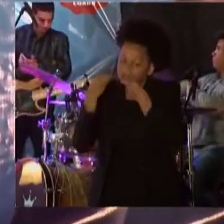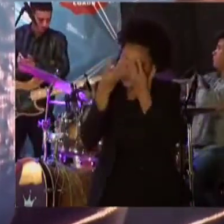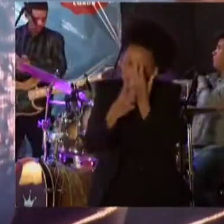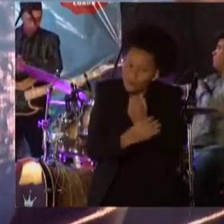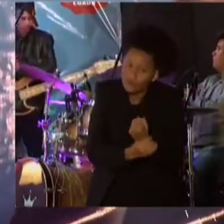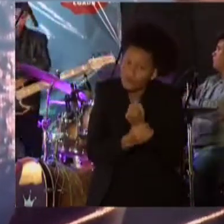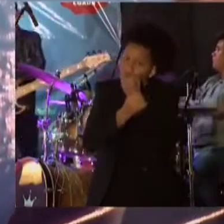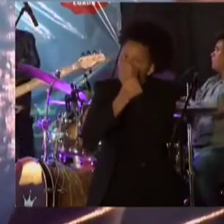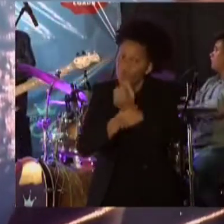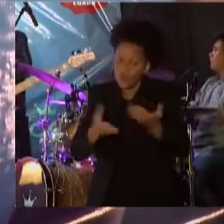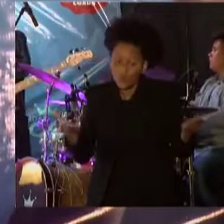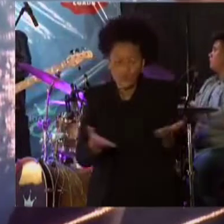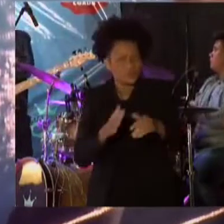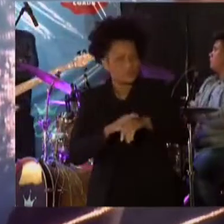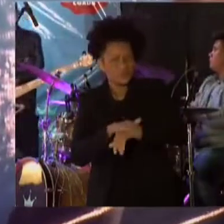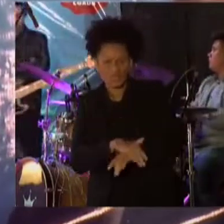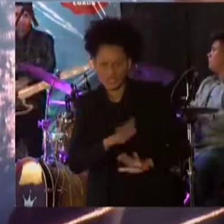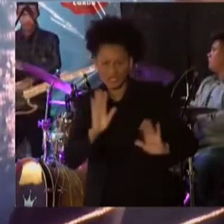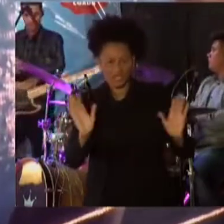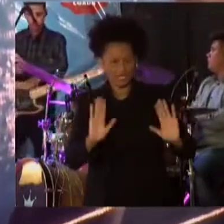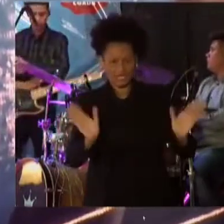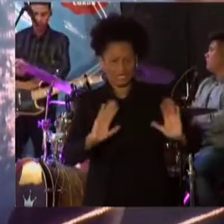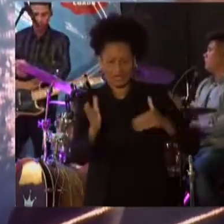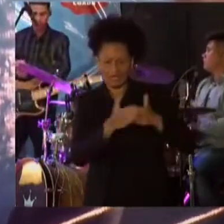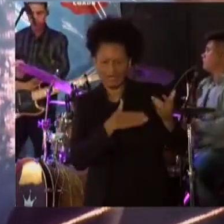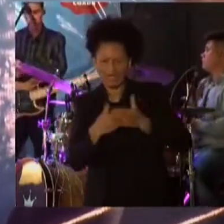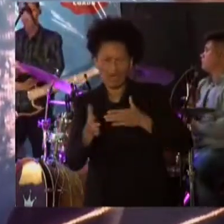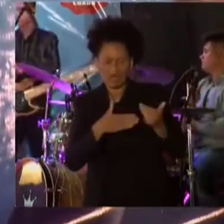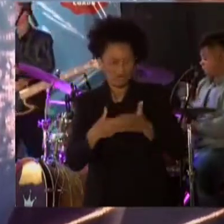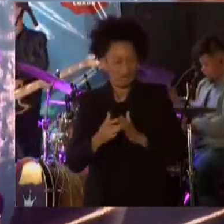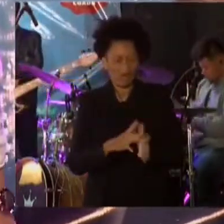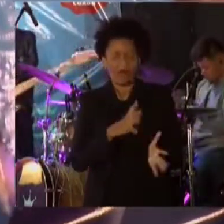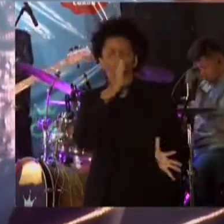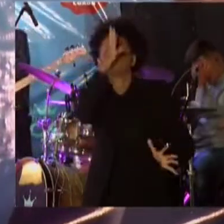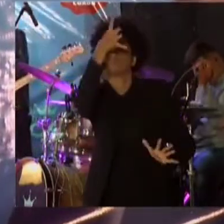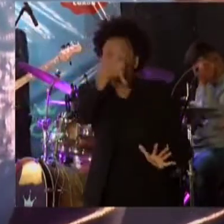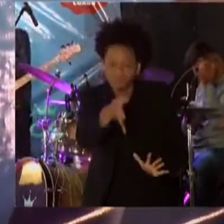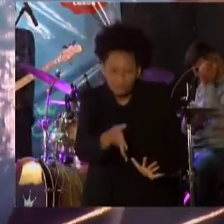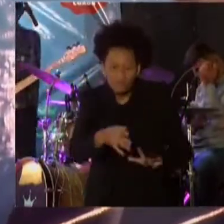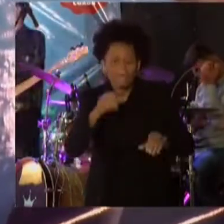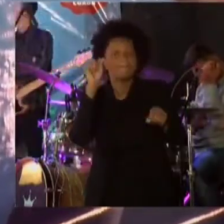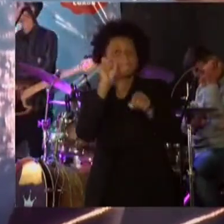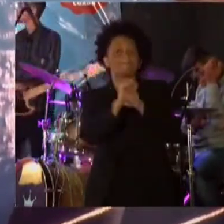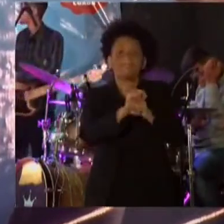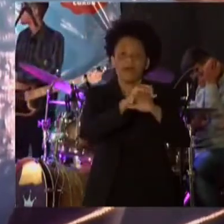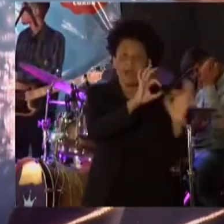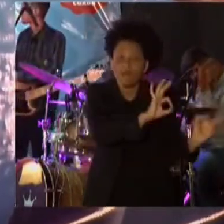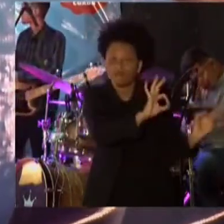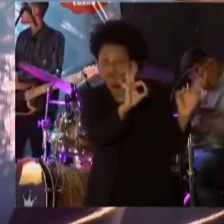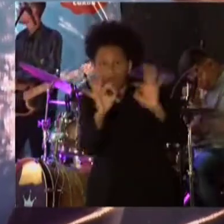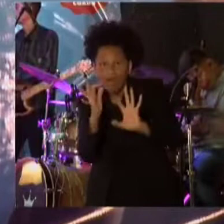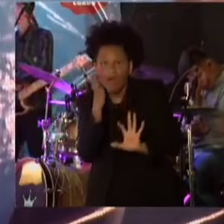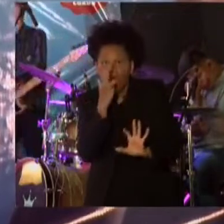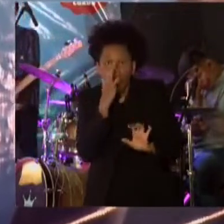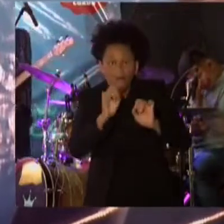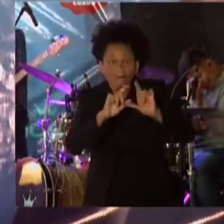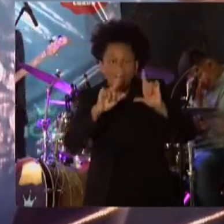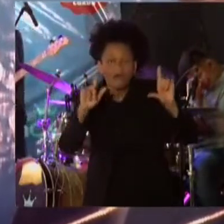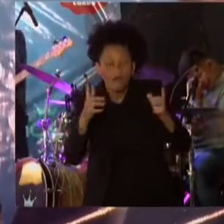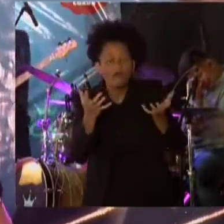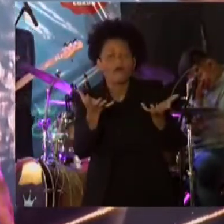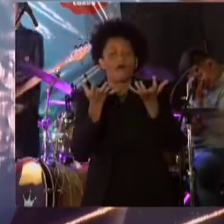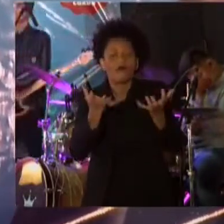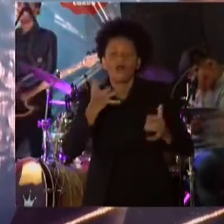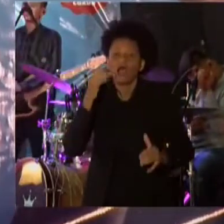nesta noite. Não foi em vão, não foi à toa que você parou aí agora de frente para esta tela. Eu quero